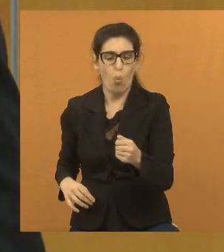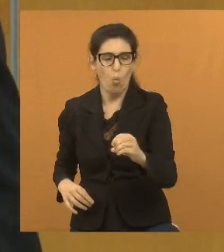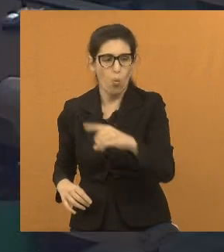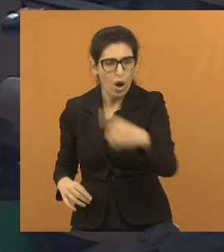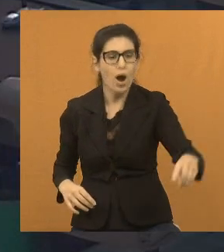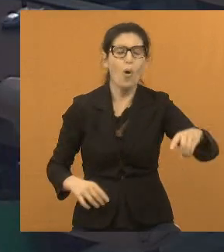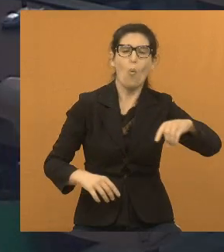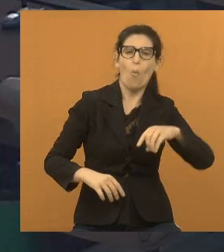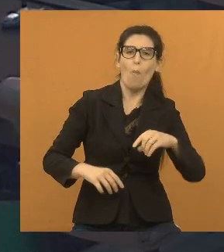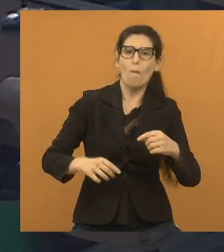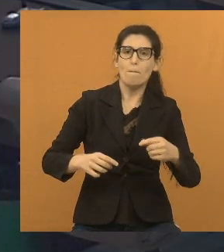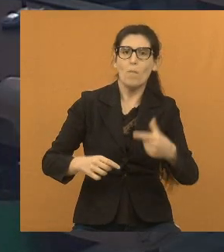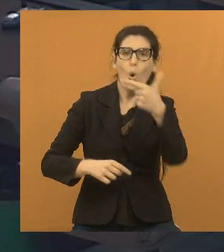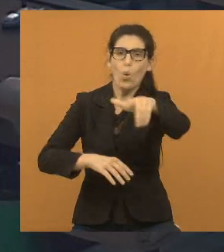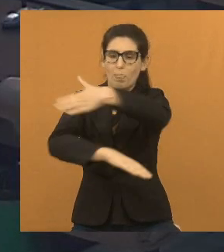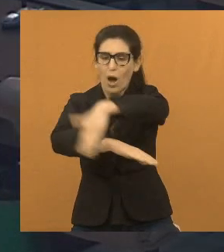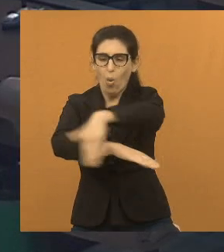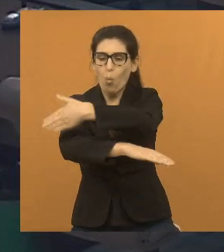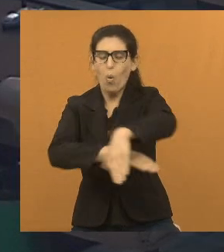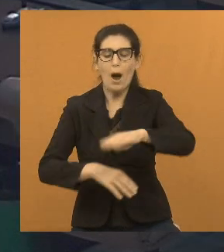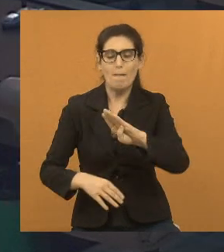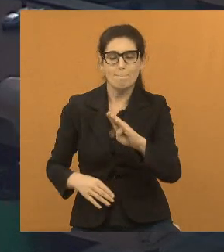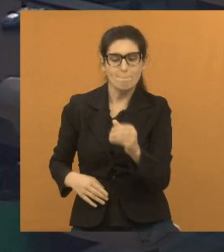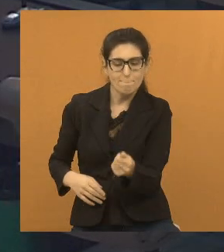Certo? Obrigado.